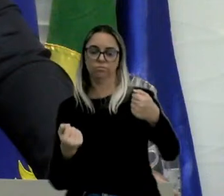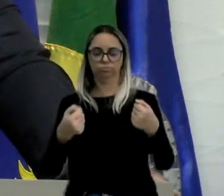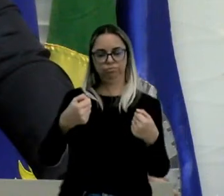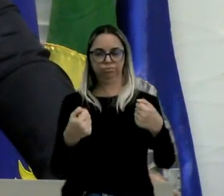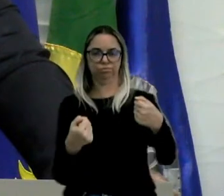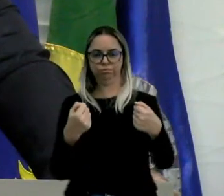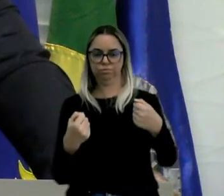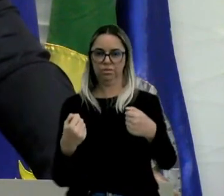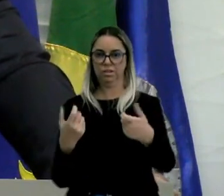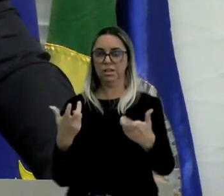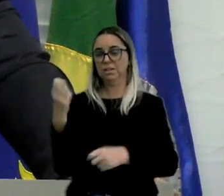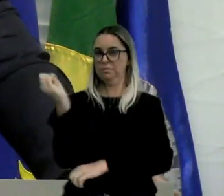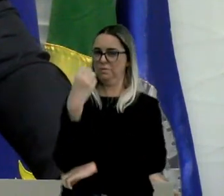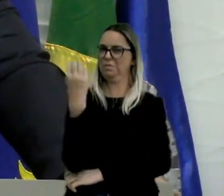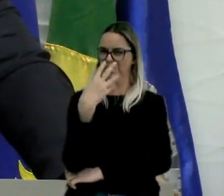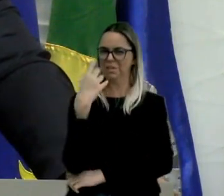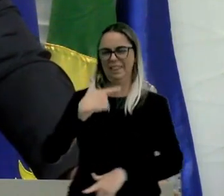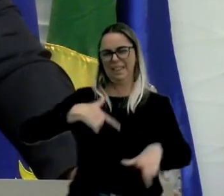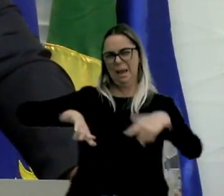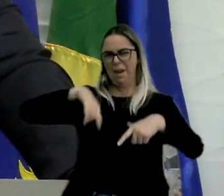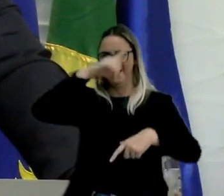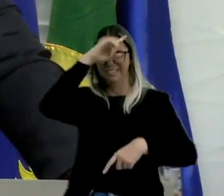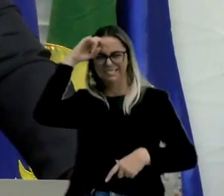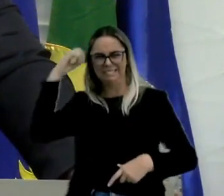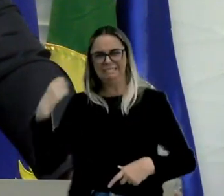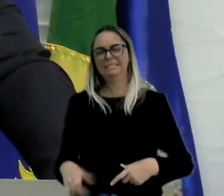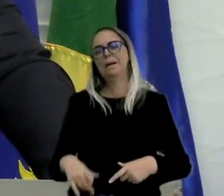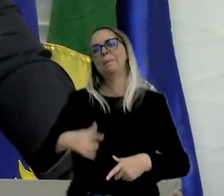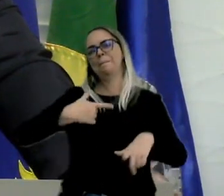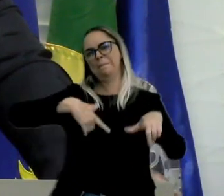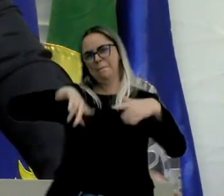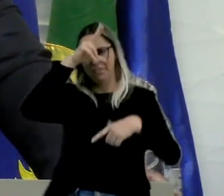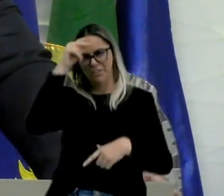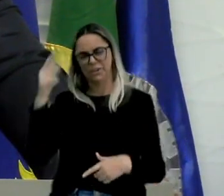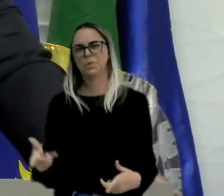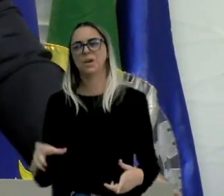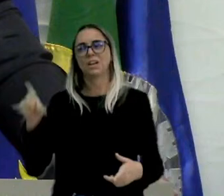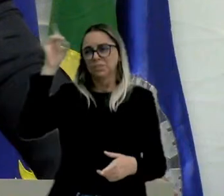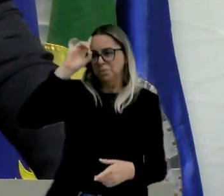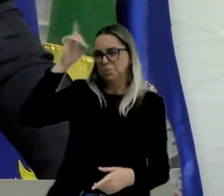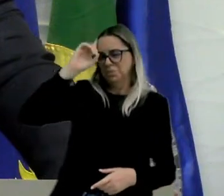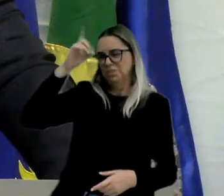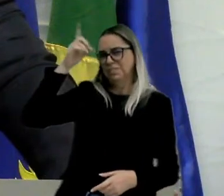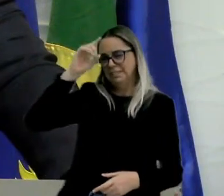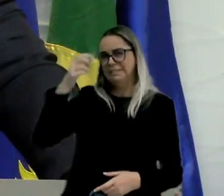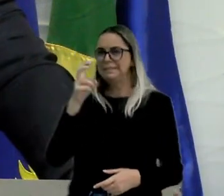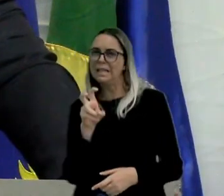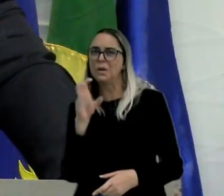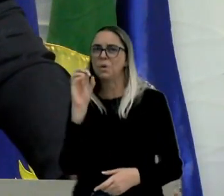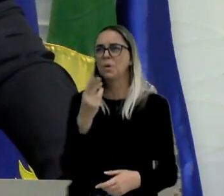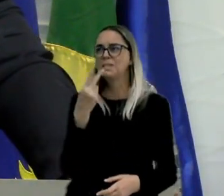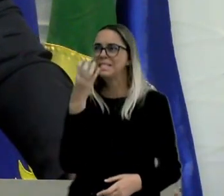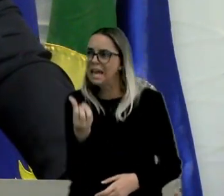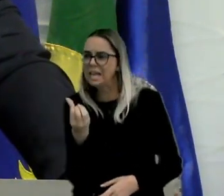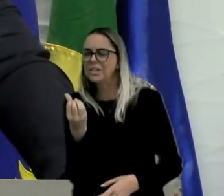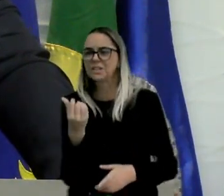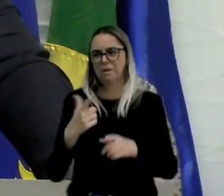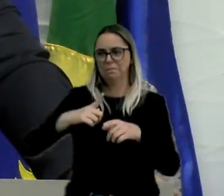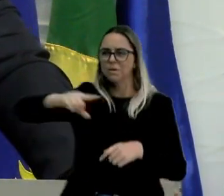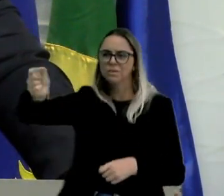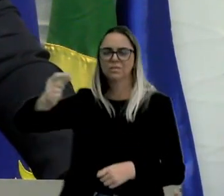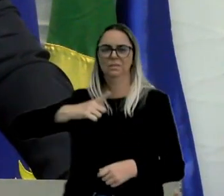rojão é pesado o rojão é pesado todo dia são cinco seis viagens aqui no